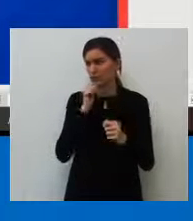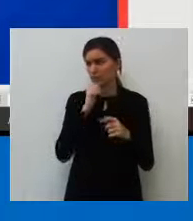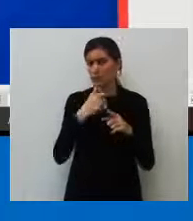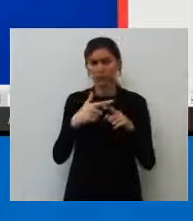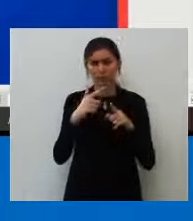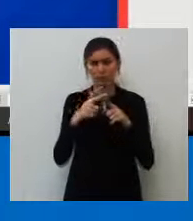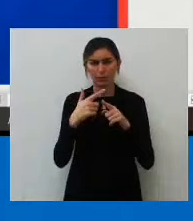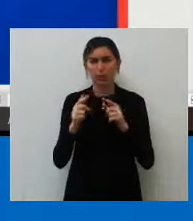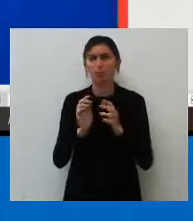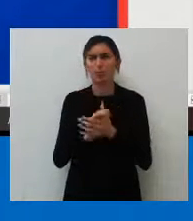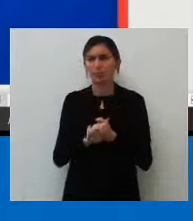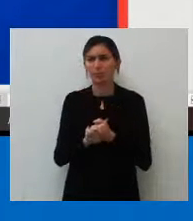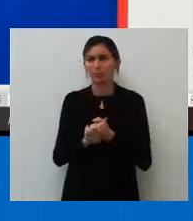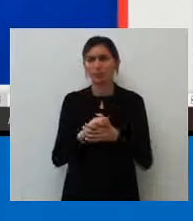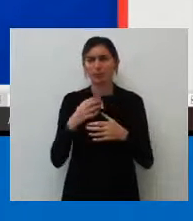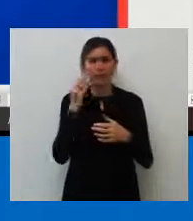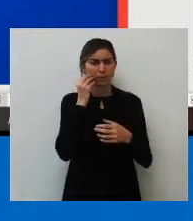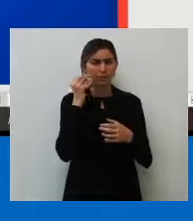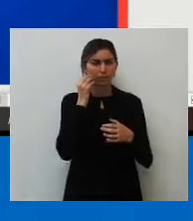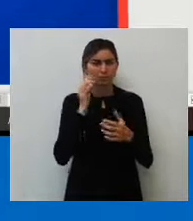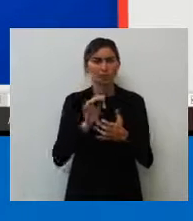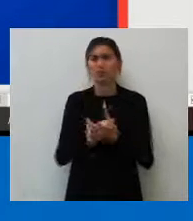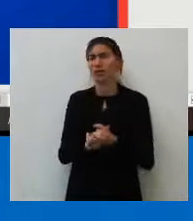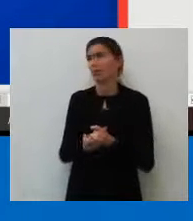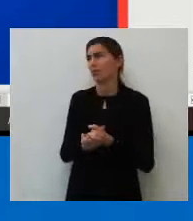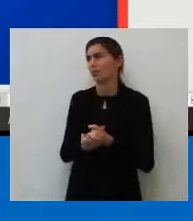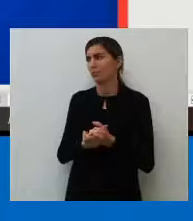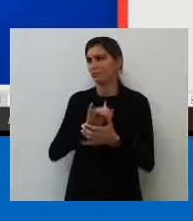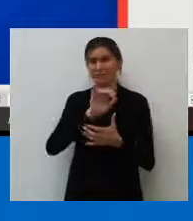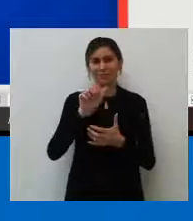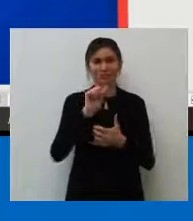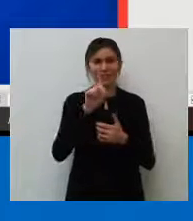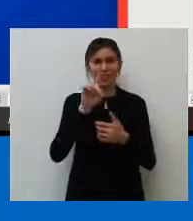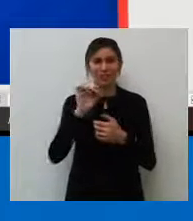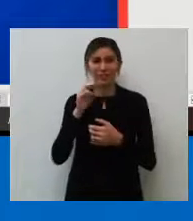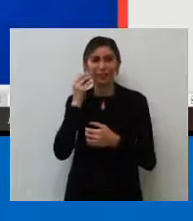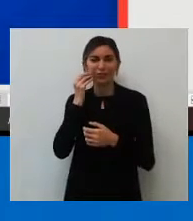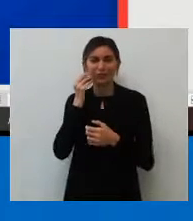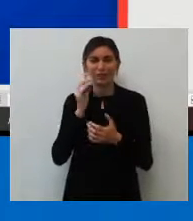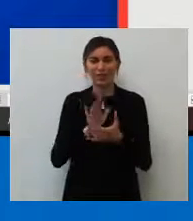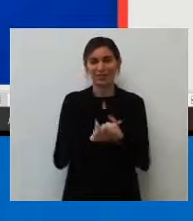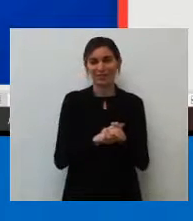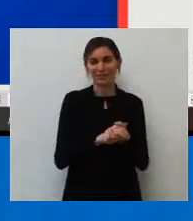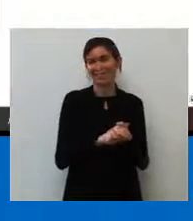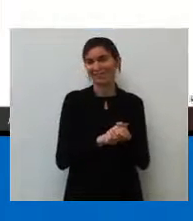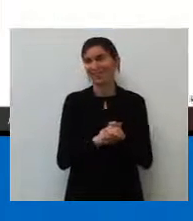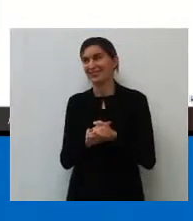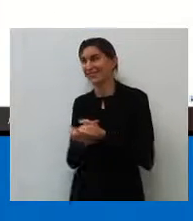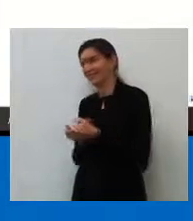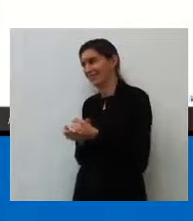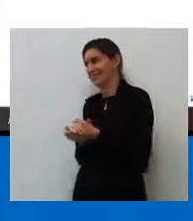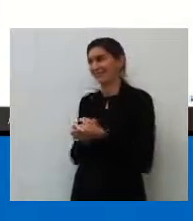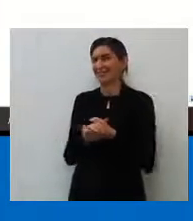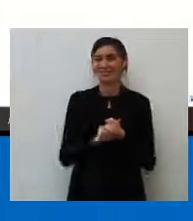problema vamos embora voltou ela jaidete conta isso eu faça o quê aqui